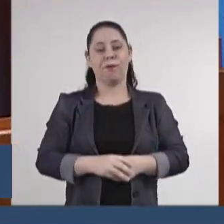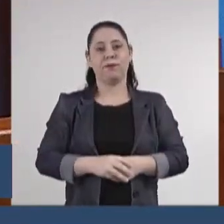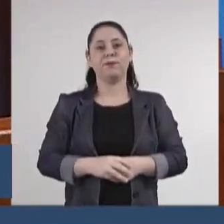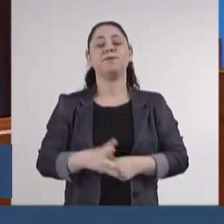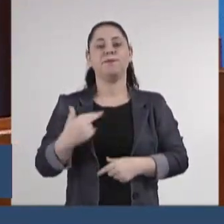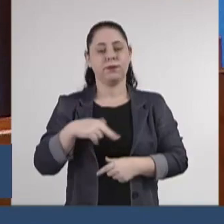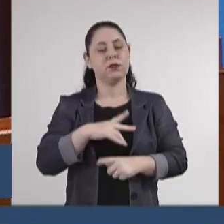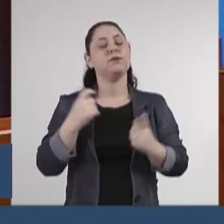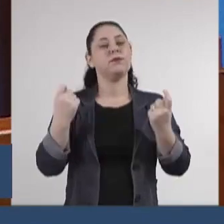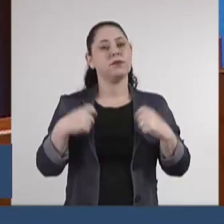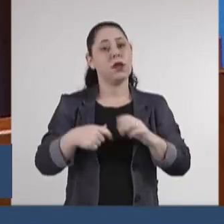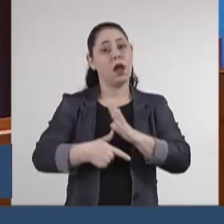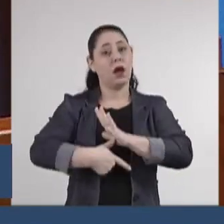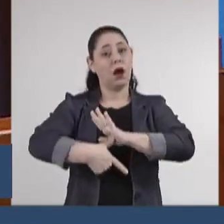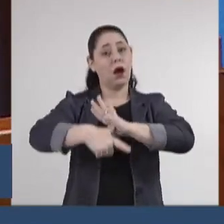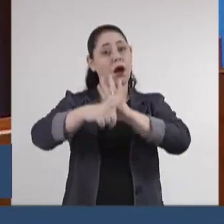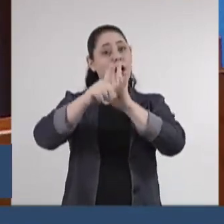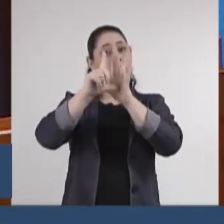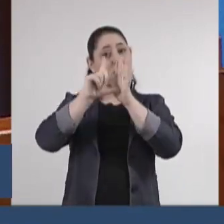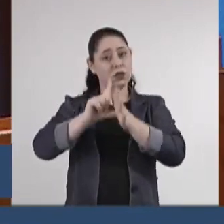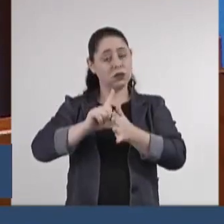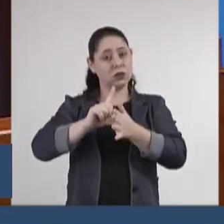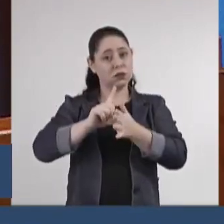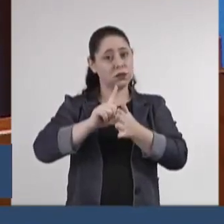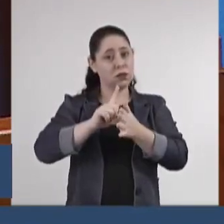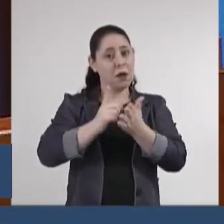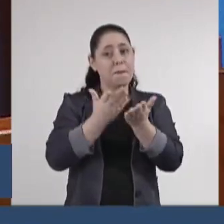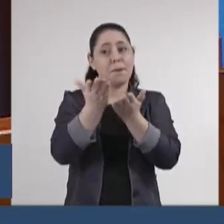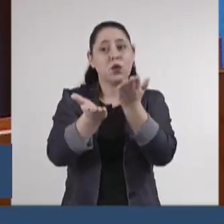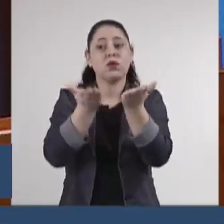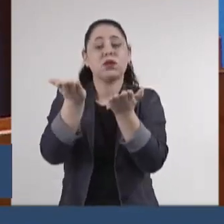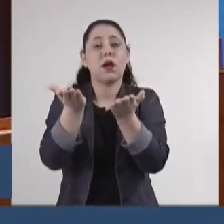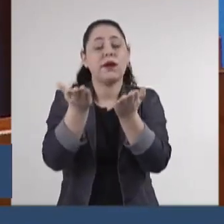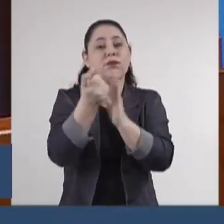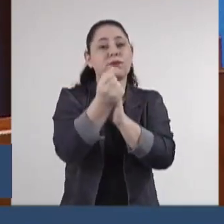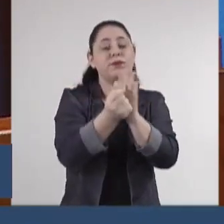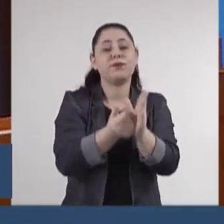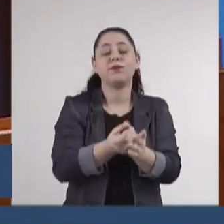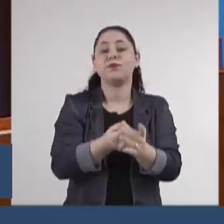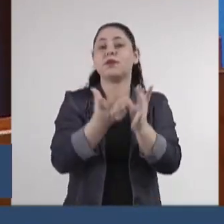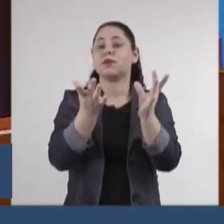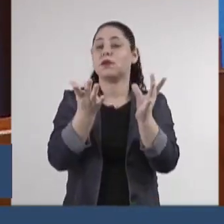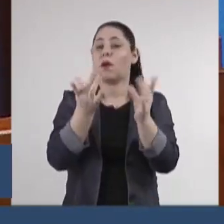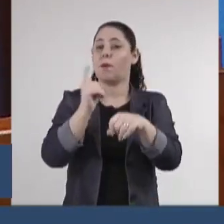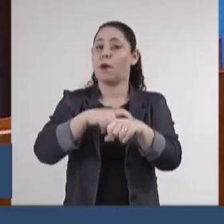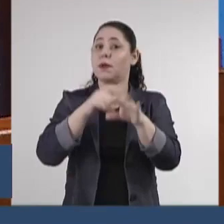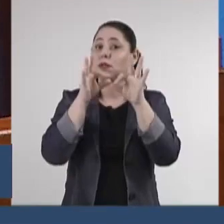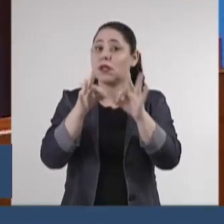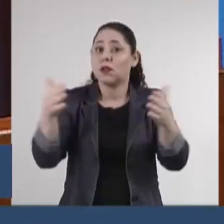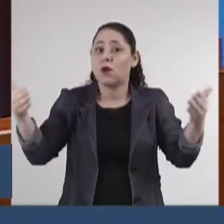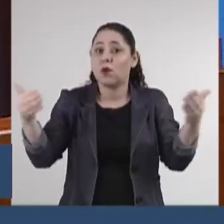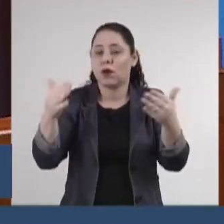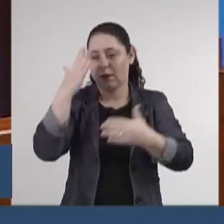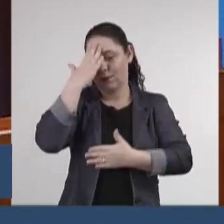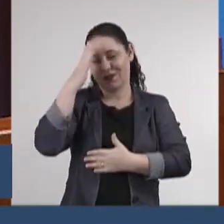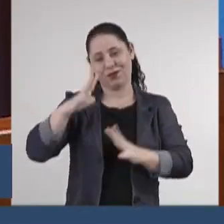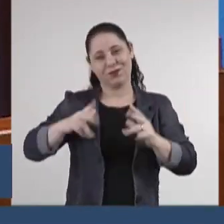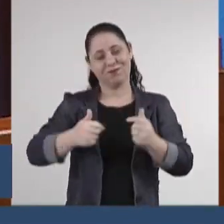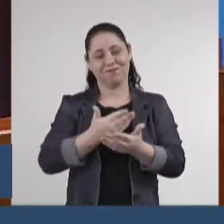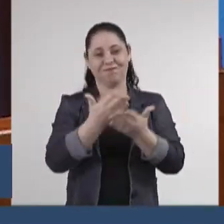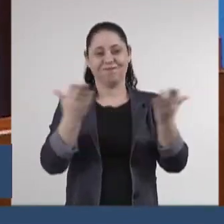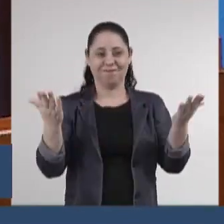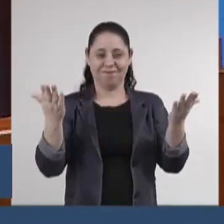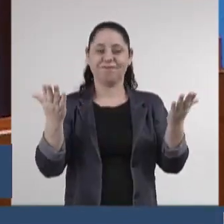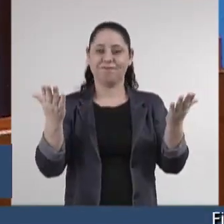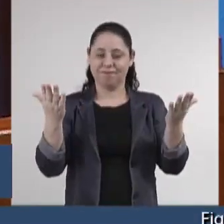temos que discuti-las antes do processo de relicitação. E o momento oportuno é agora.